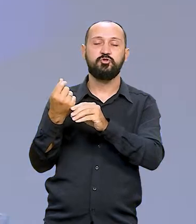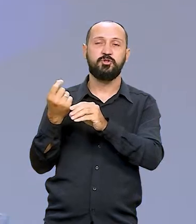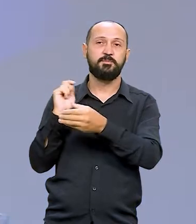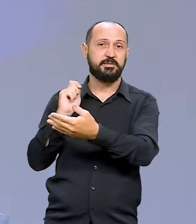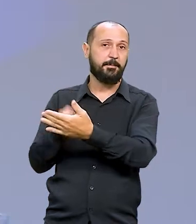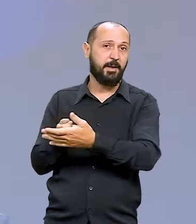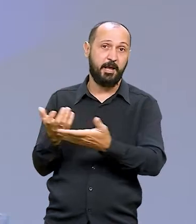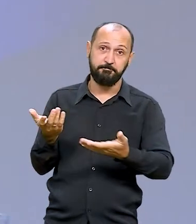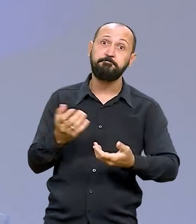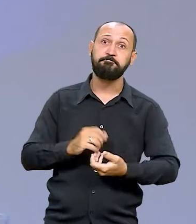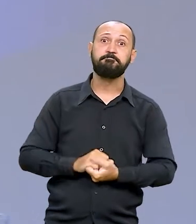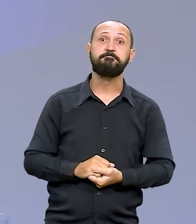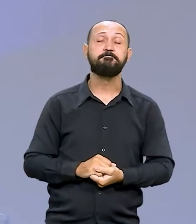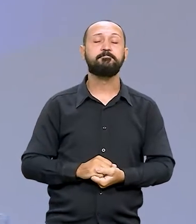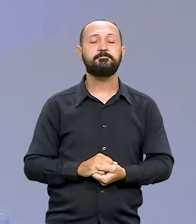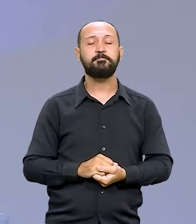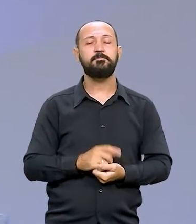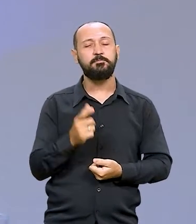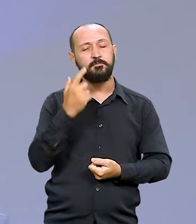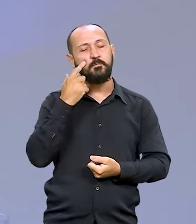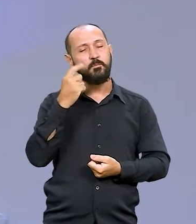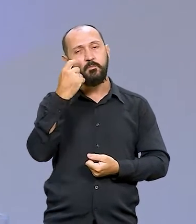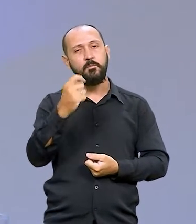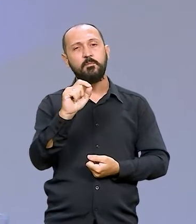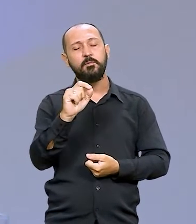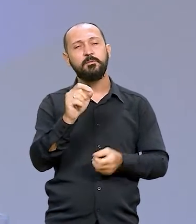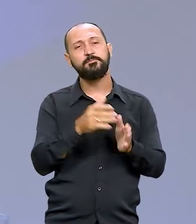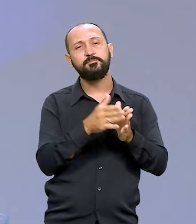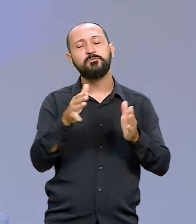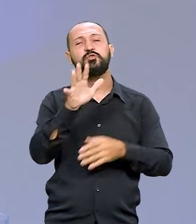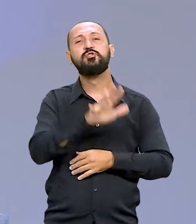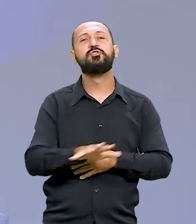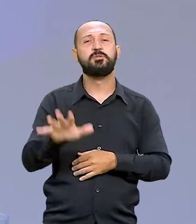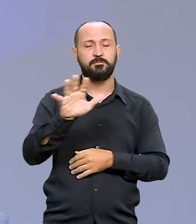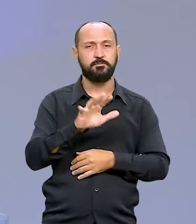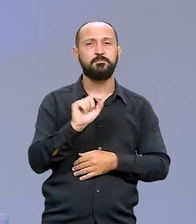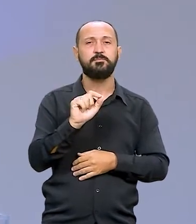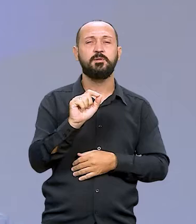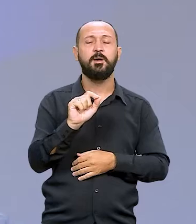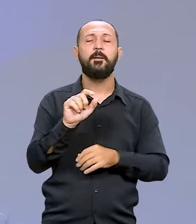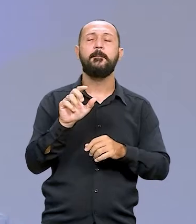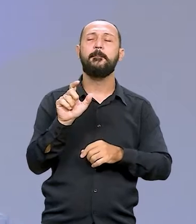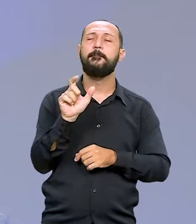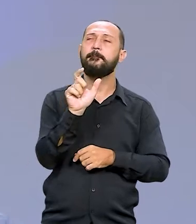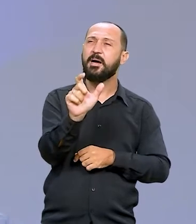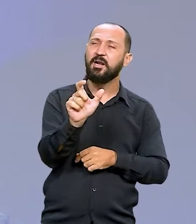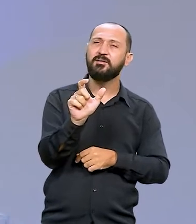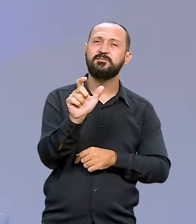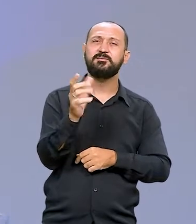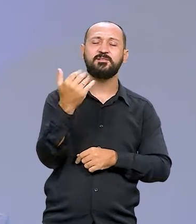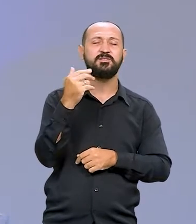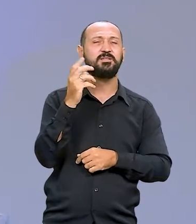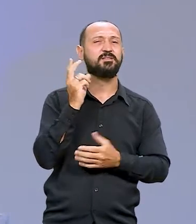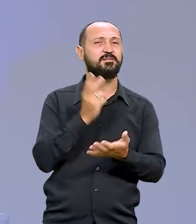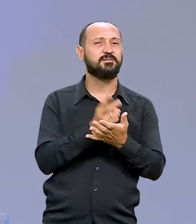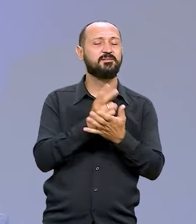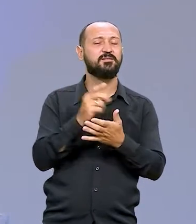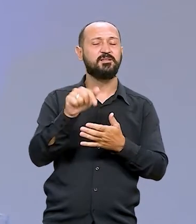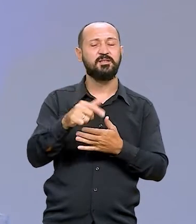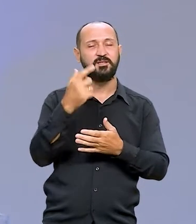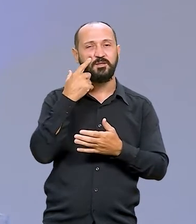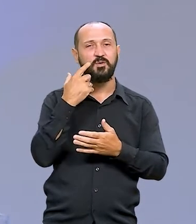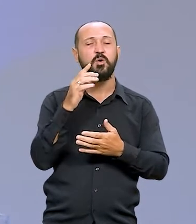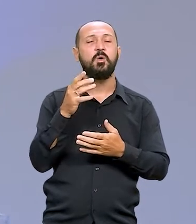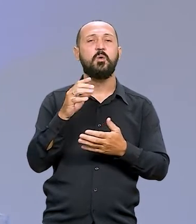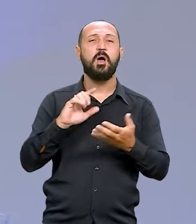fiduciário. Entendi. E você falou uma coisa interessante, tem repercussão geral. Essa é uma expressão que a gente está ouvindo direto aqui no